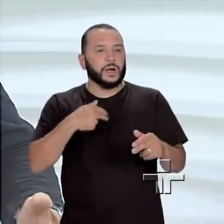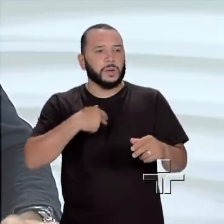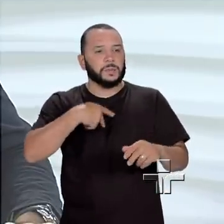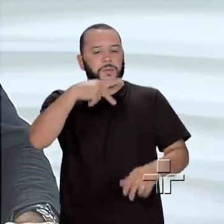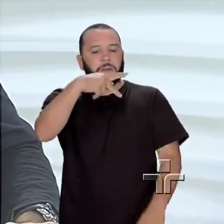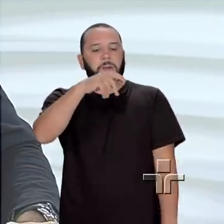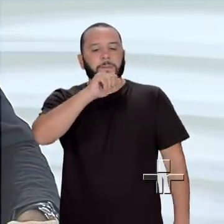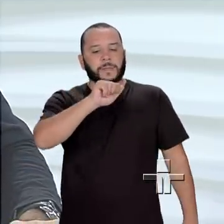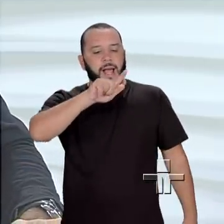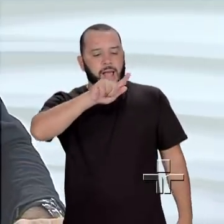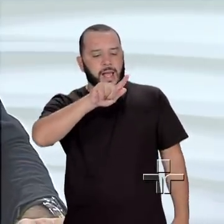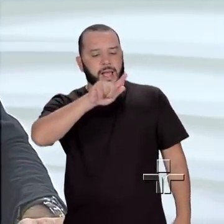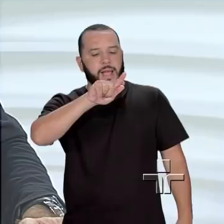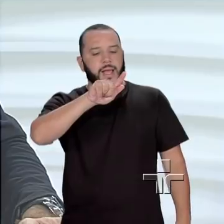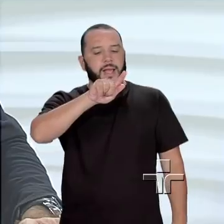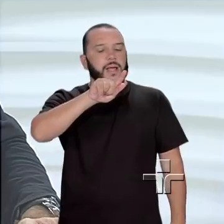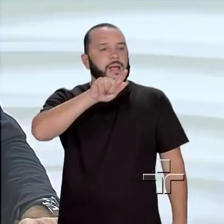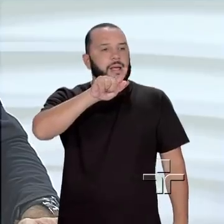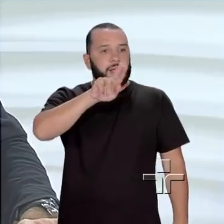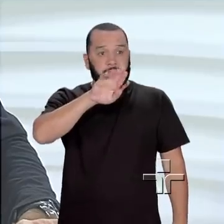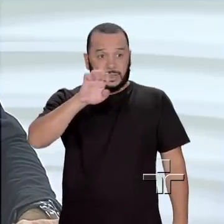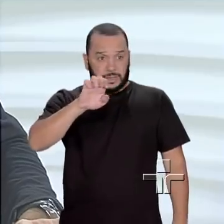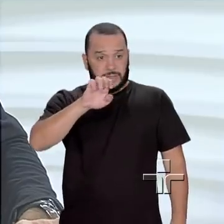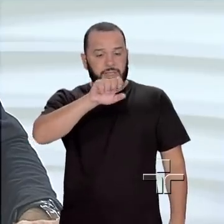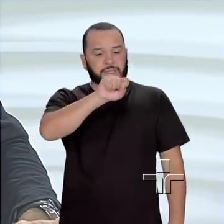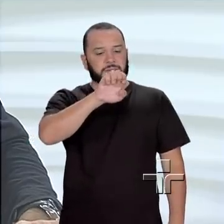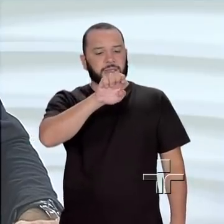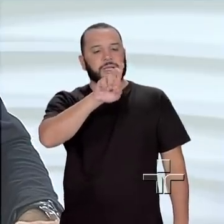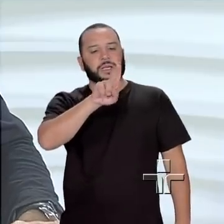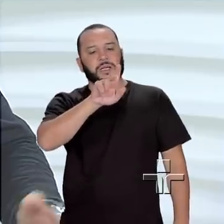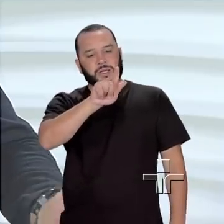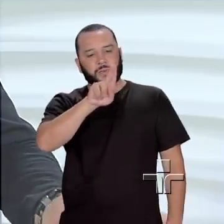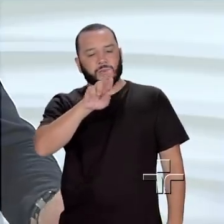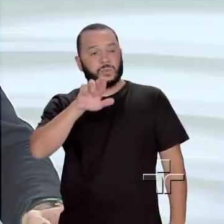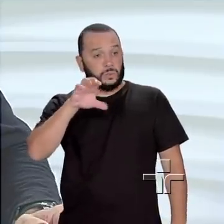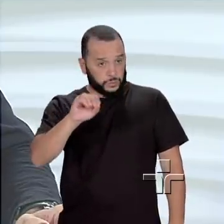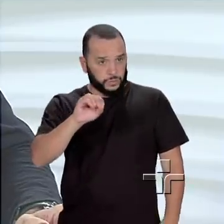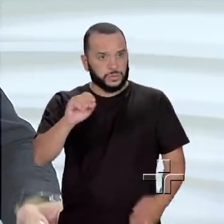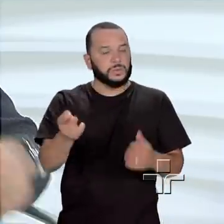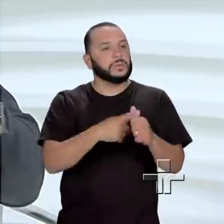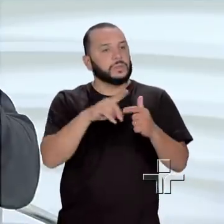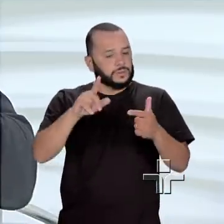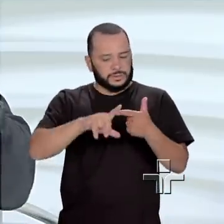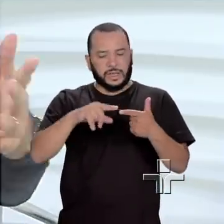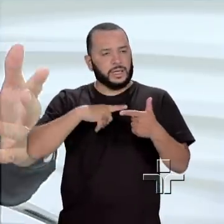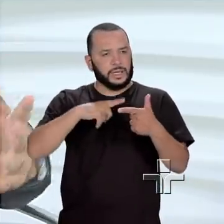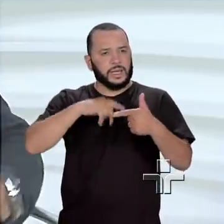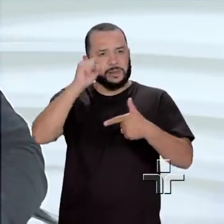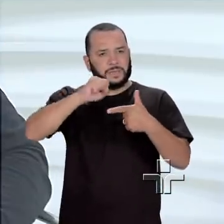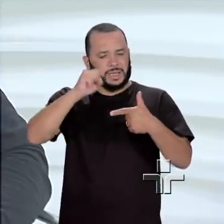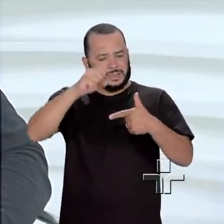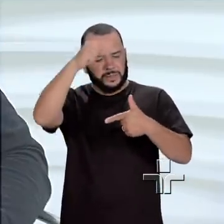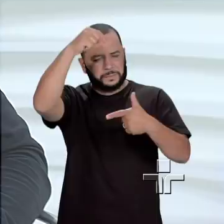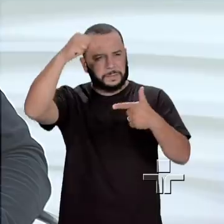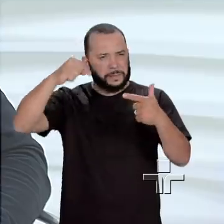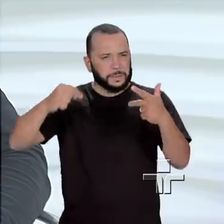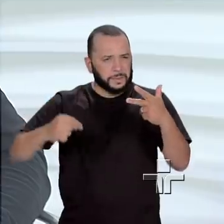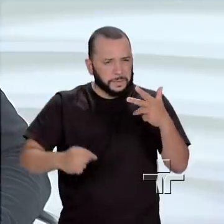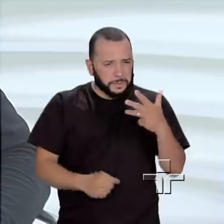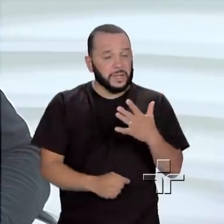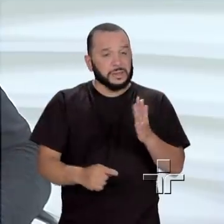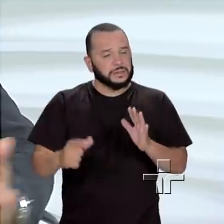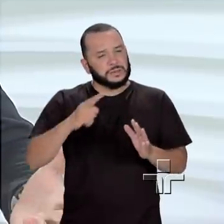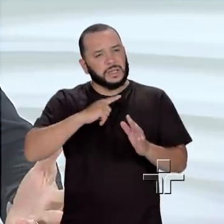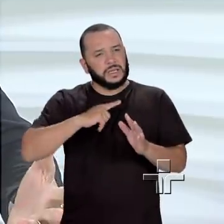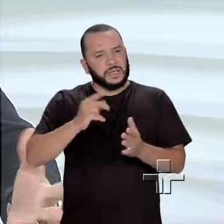na Bolsa de Nova York. A gente tem o caso do Buscapé, que foi vendido para o grupo Naspers da África do Sul, que é um dos maiores investidores em tecnologia